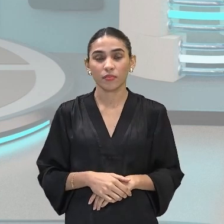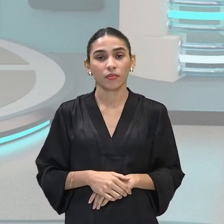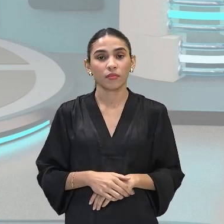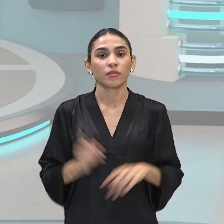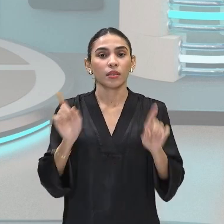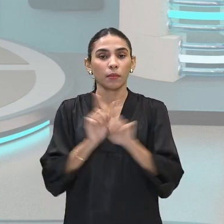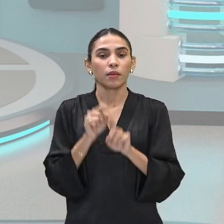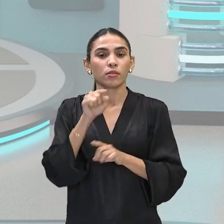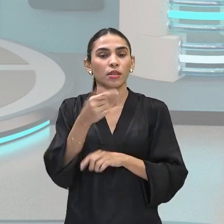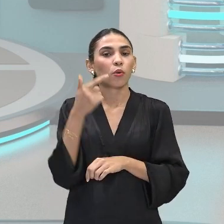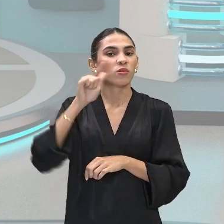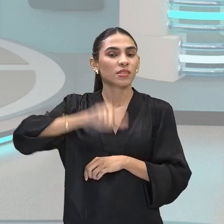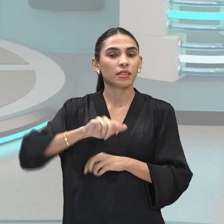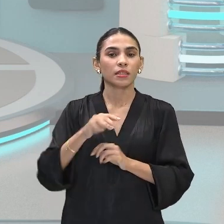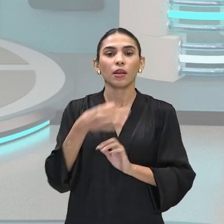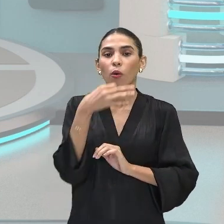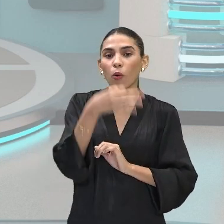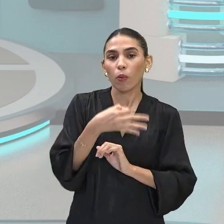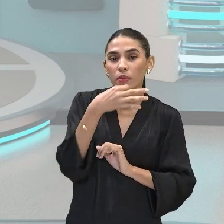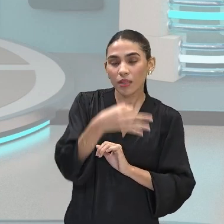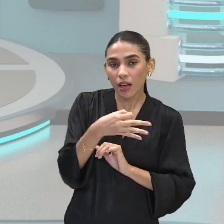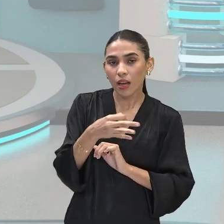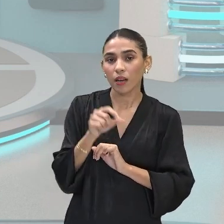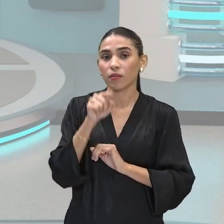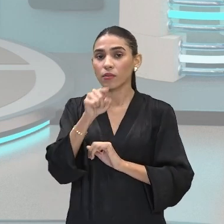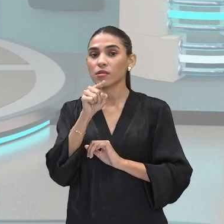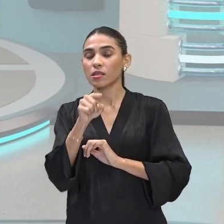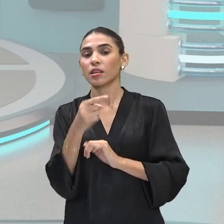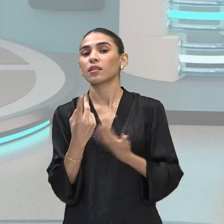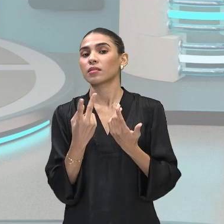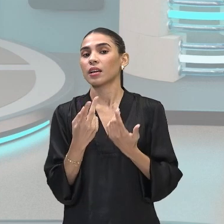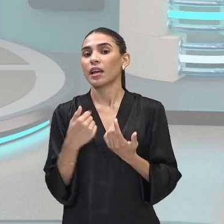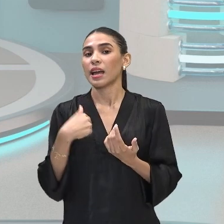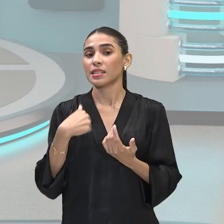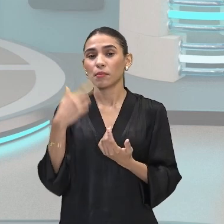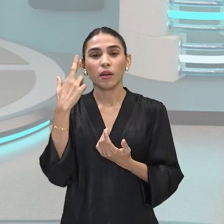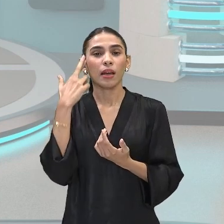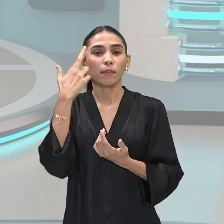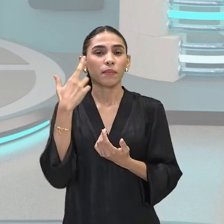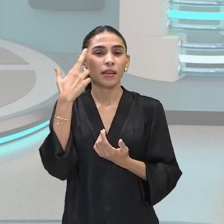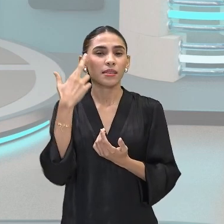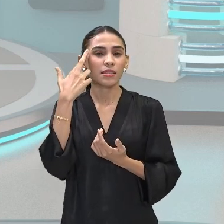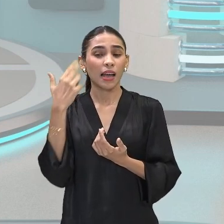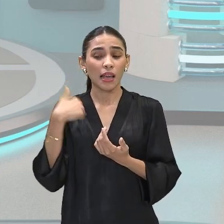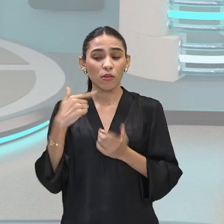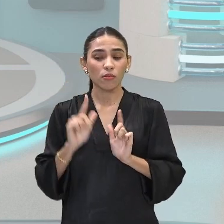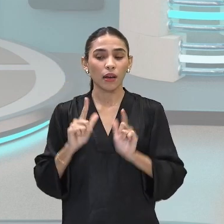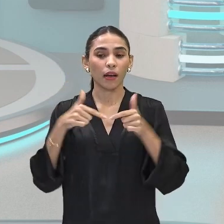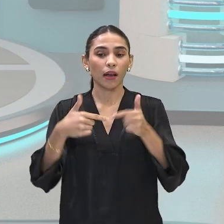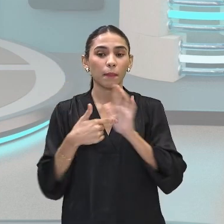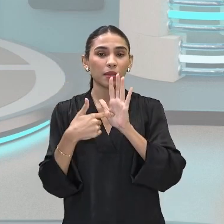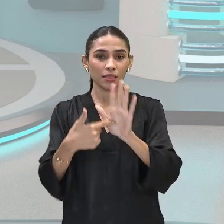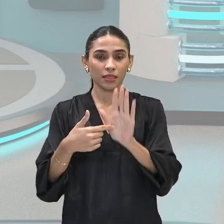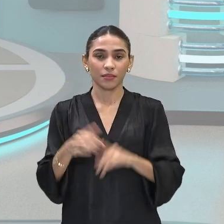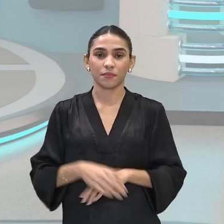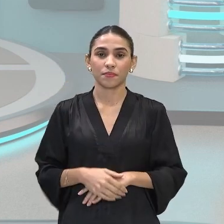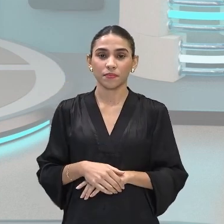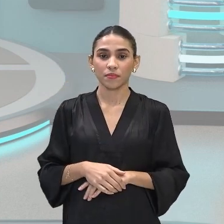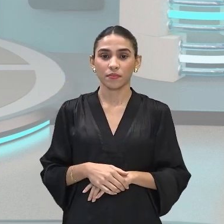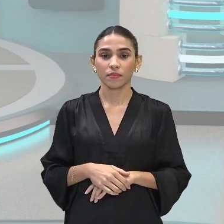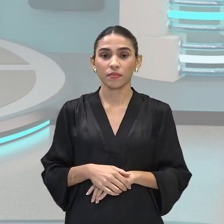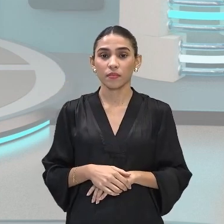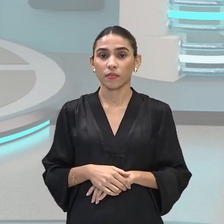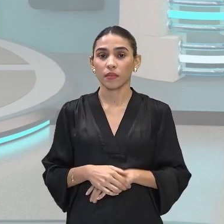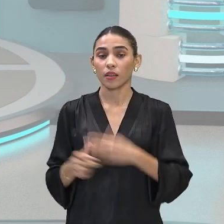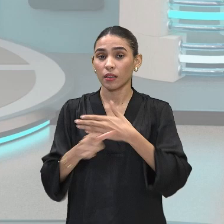você se posicionar, de você trazer aquilo que você pensa. O artista, e quando